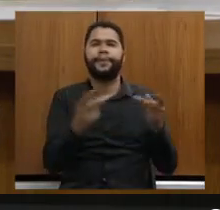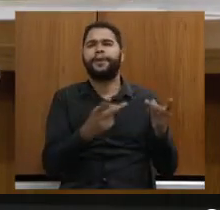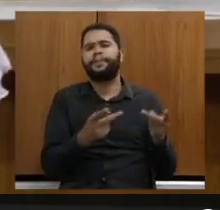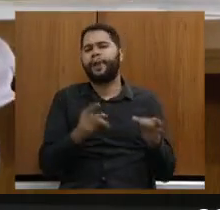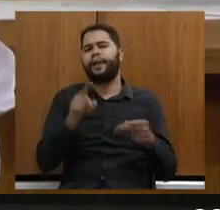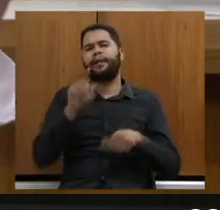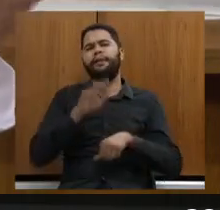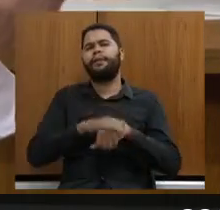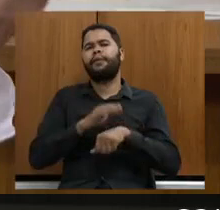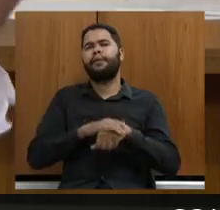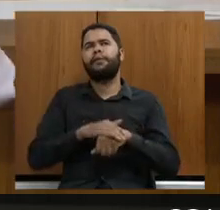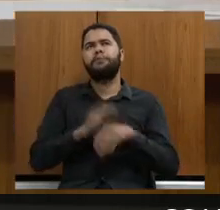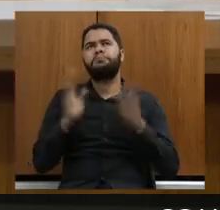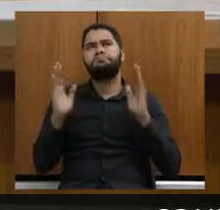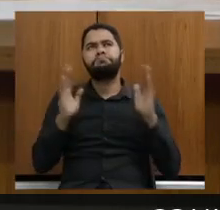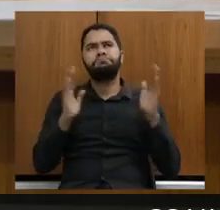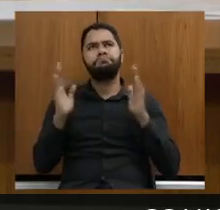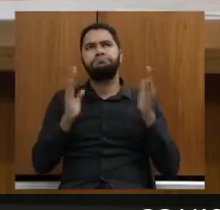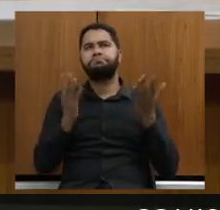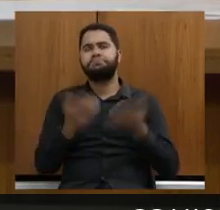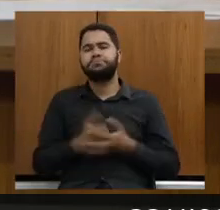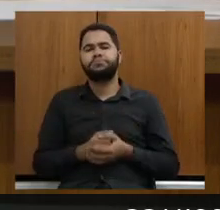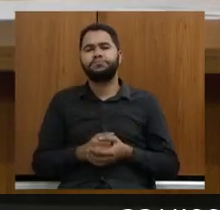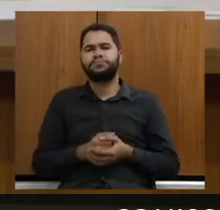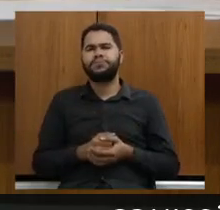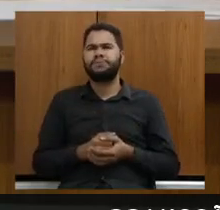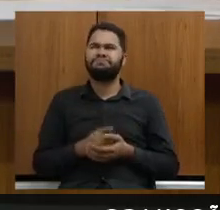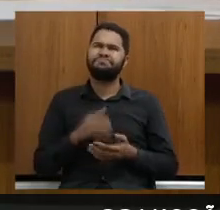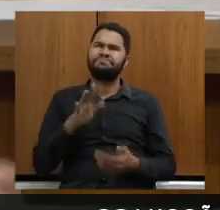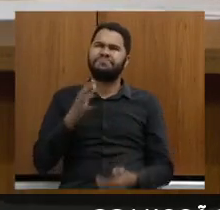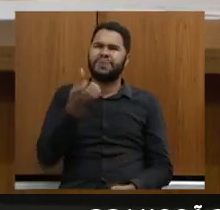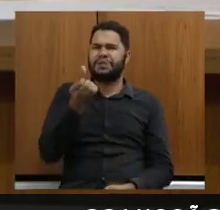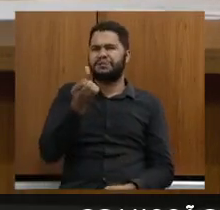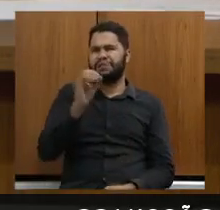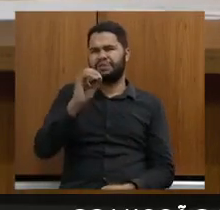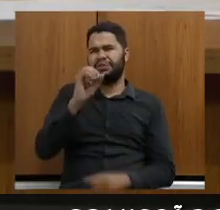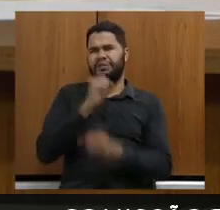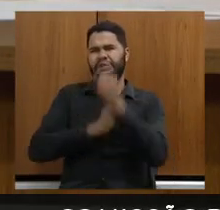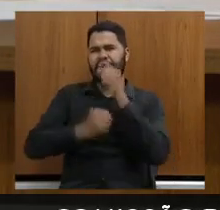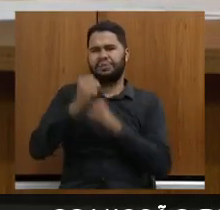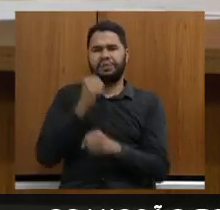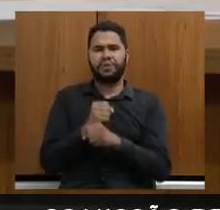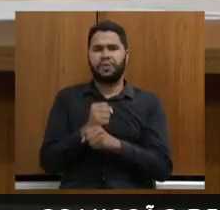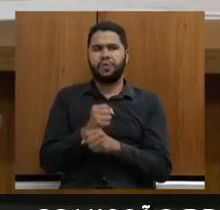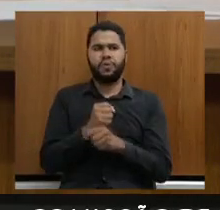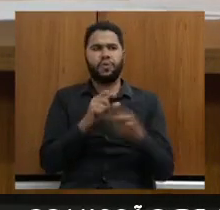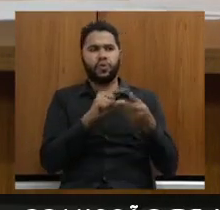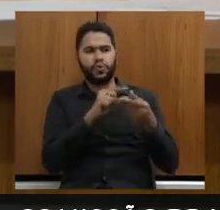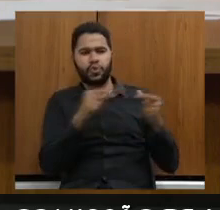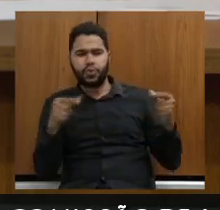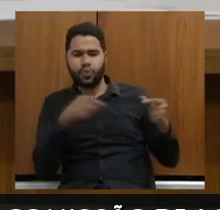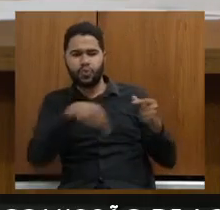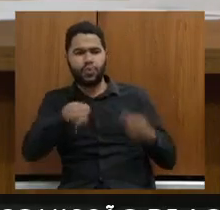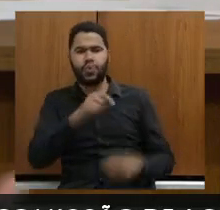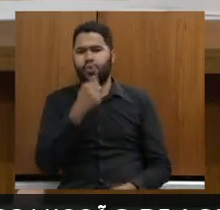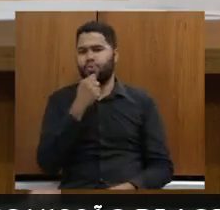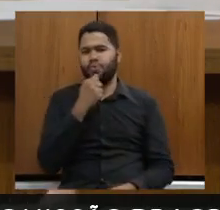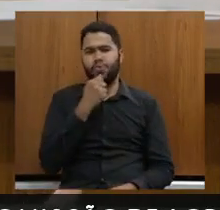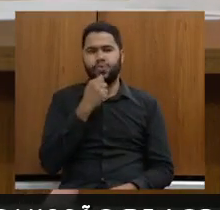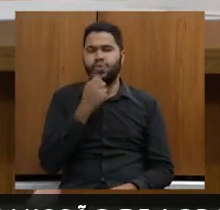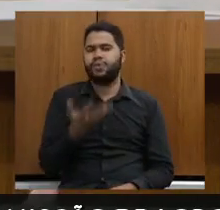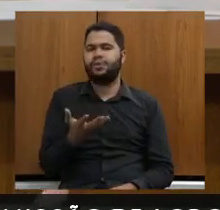foi feito numa uma época né Mas e daí acho que 60 anos atrás quando a gente não tivesse tudo de abastecimento da Paz